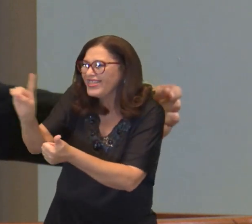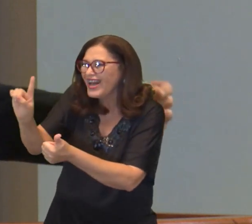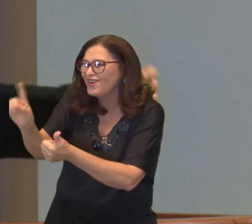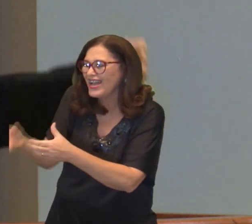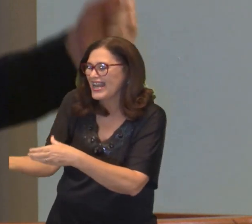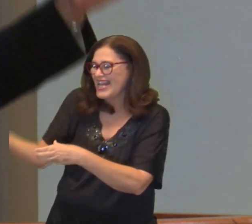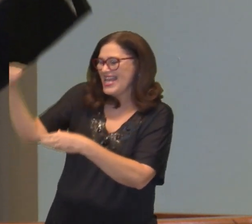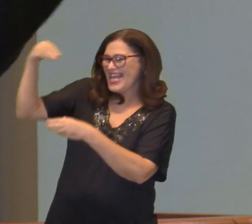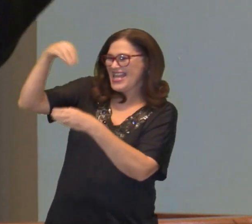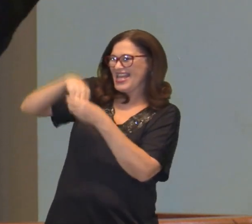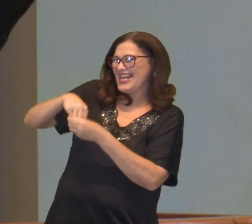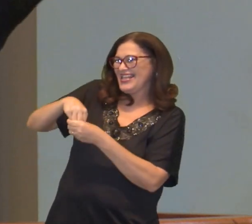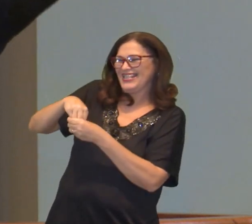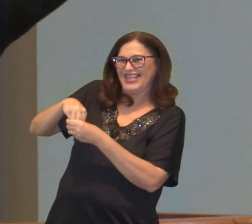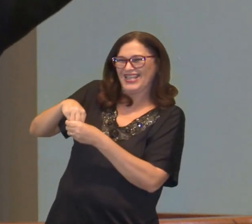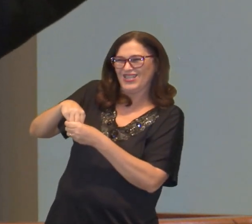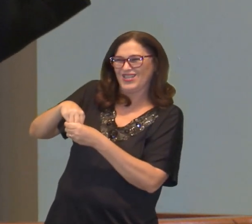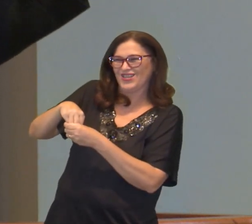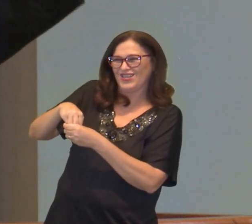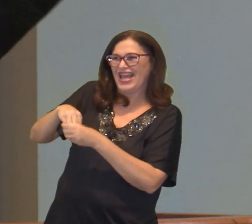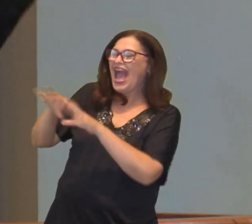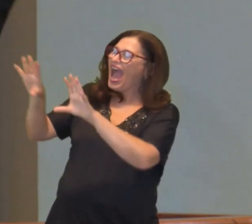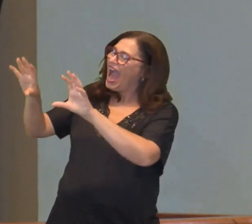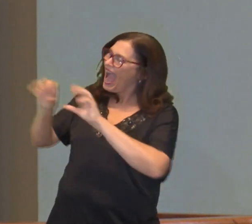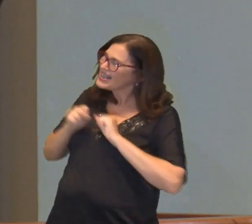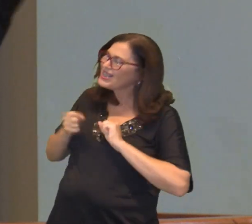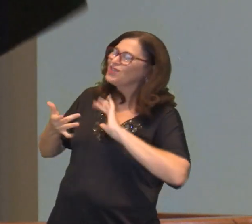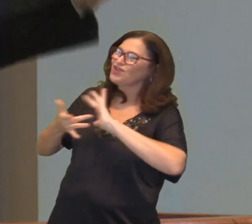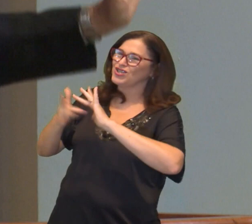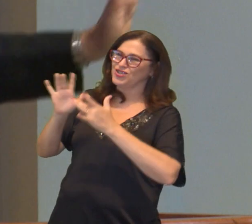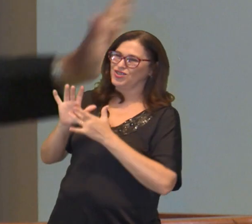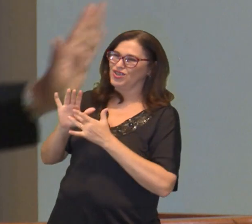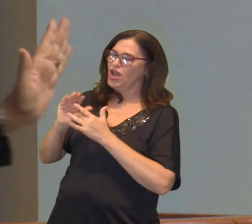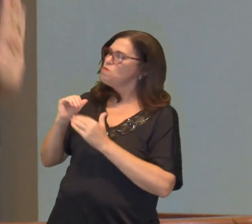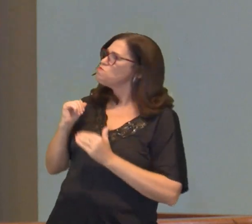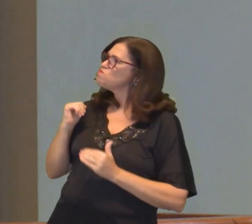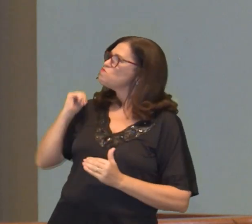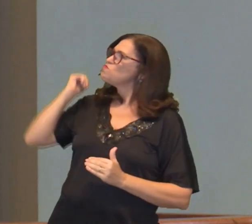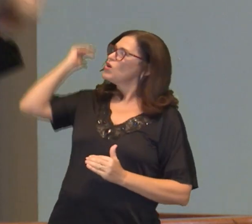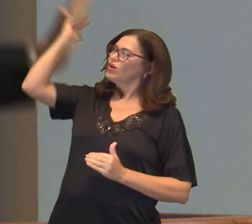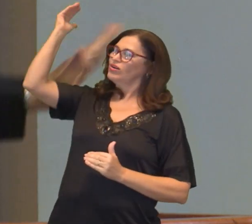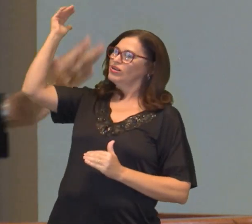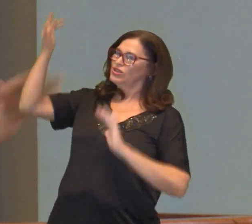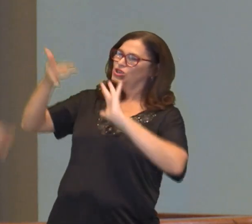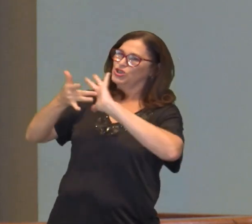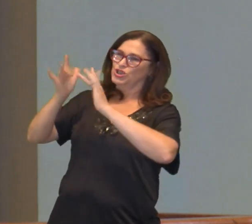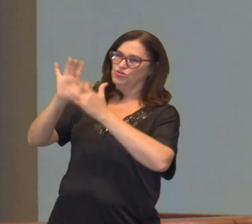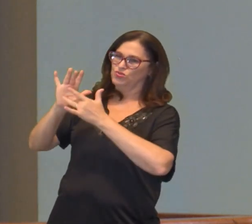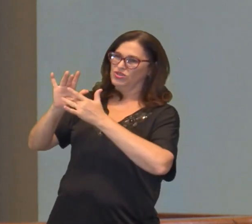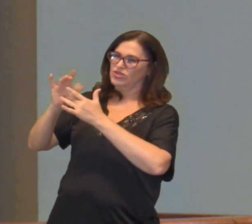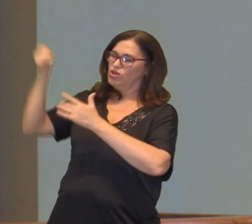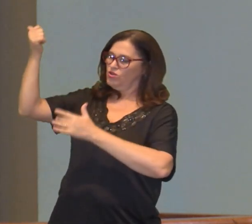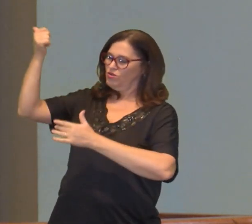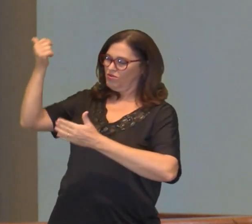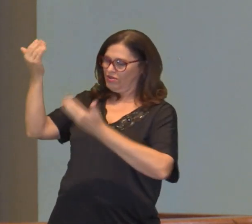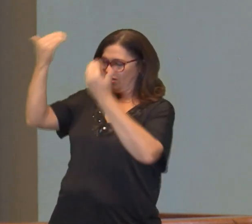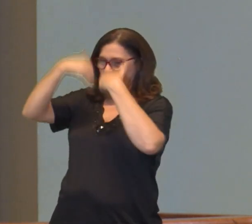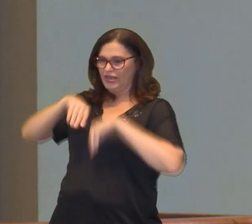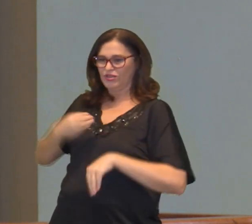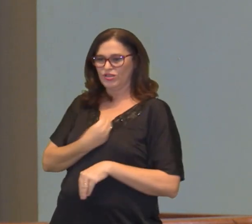esta linha e aceitou a soberania de Jesus sobre suas